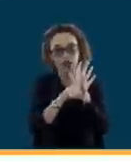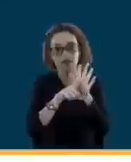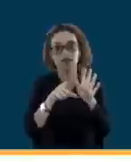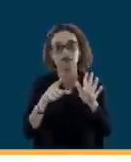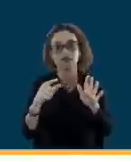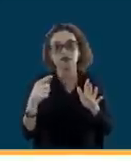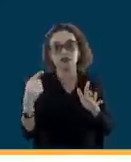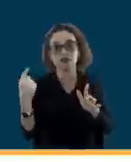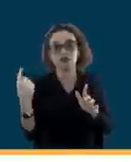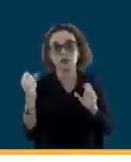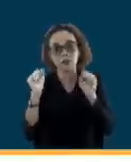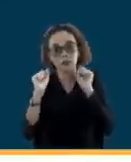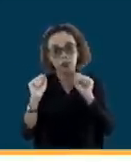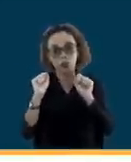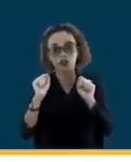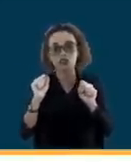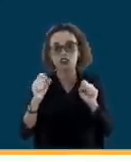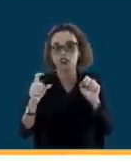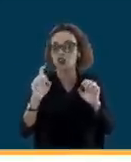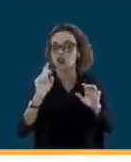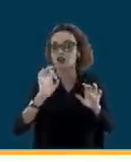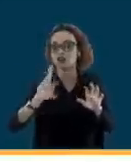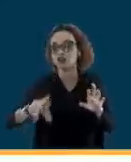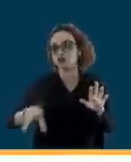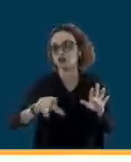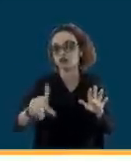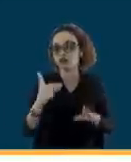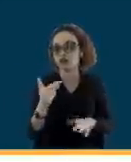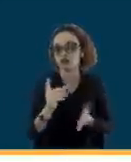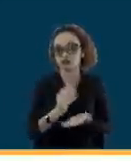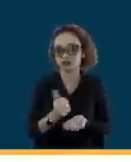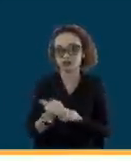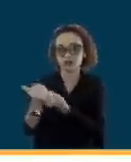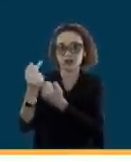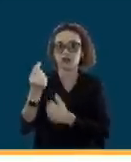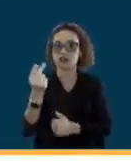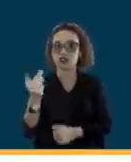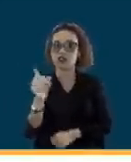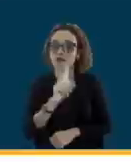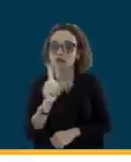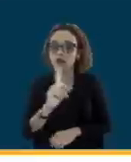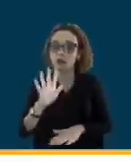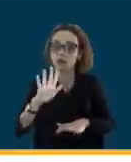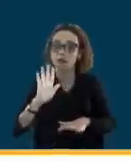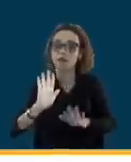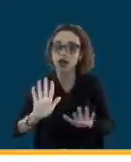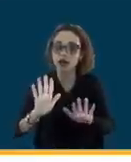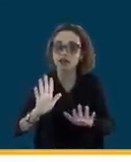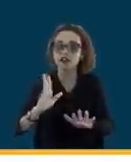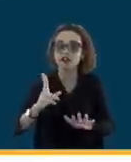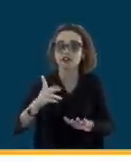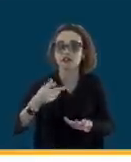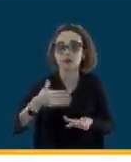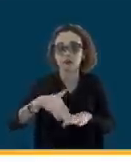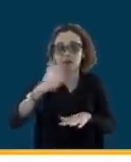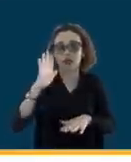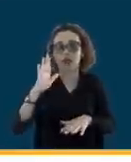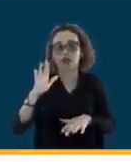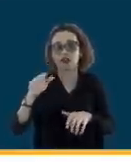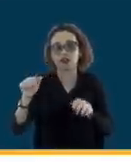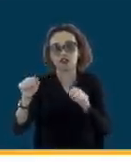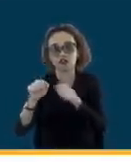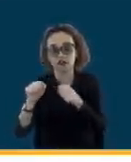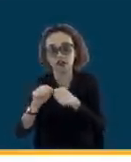muitos legados, não apenas da valorização, mais uma vez, da arte, da cultura, na valorização dos seus fazedores e